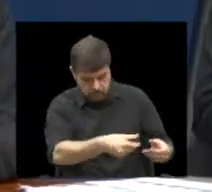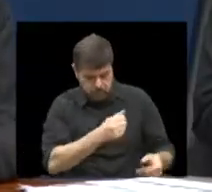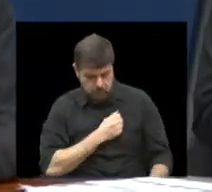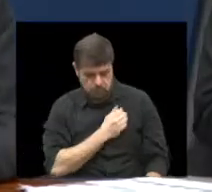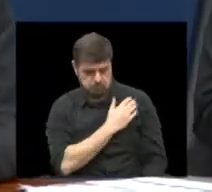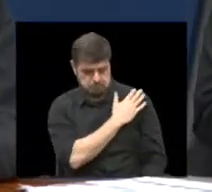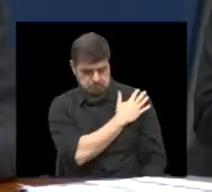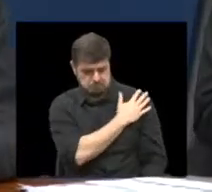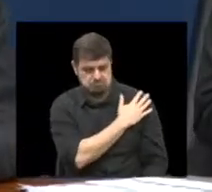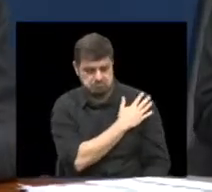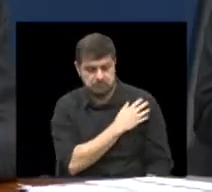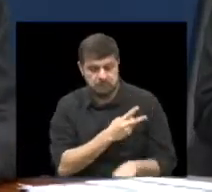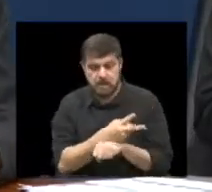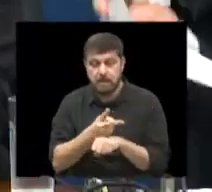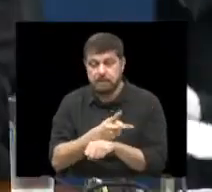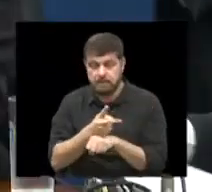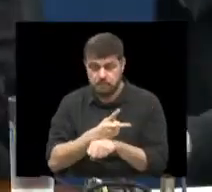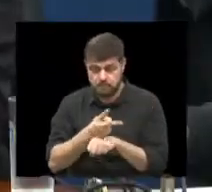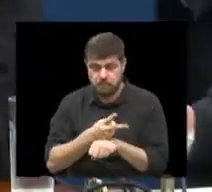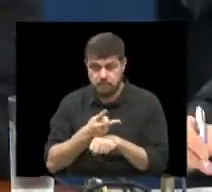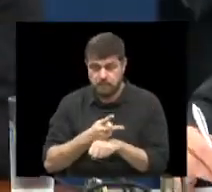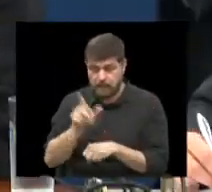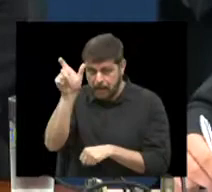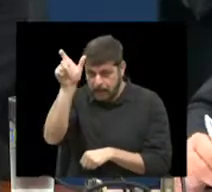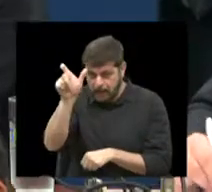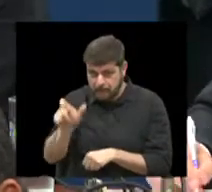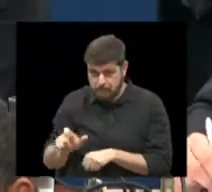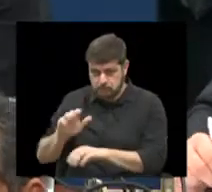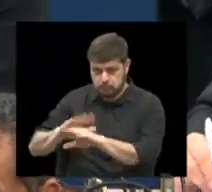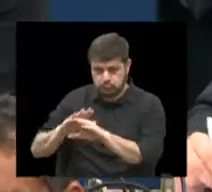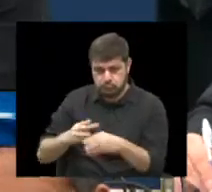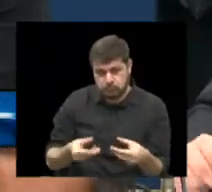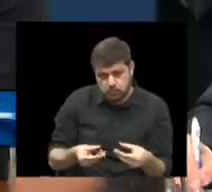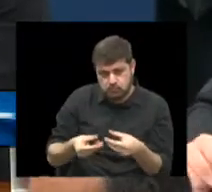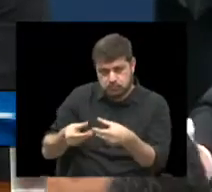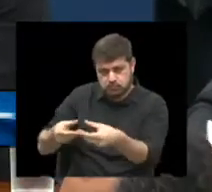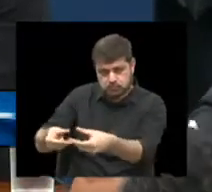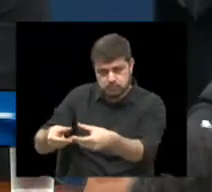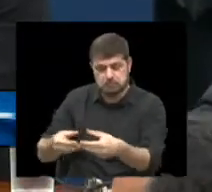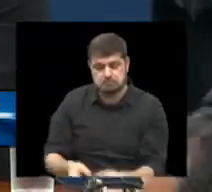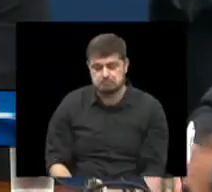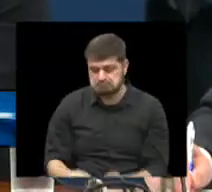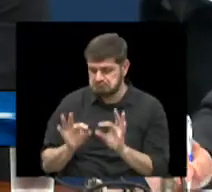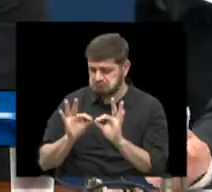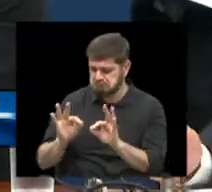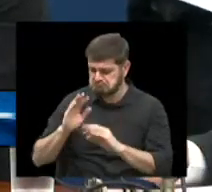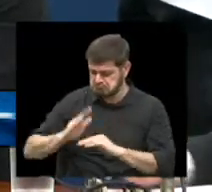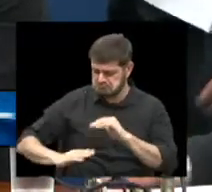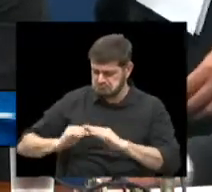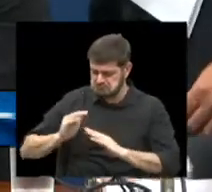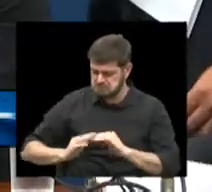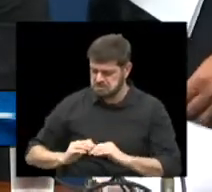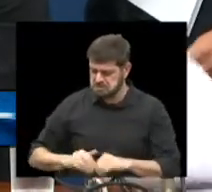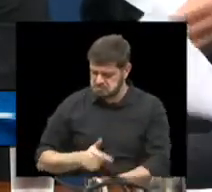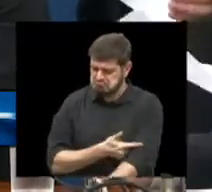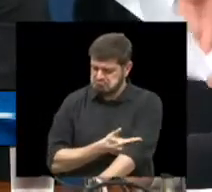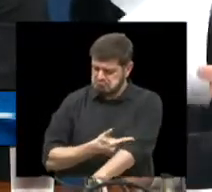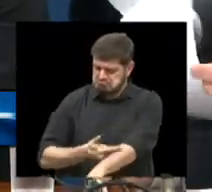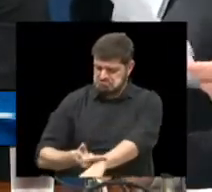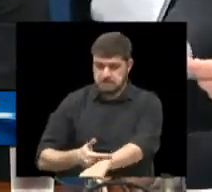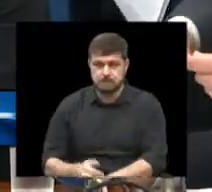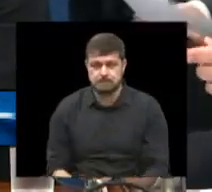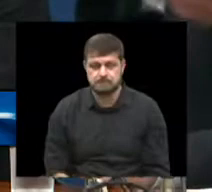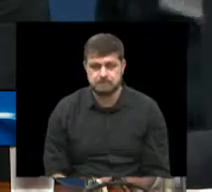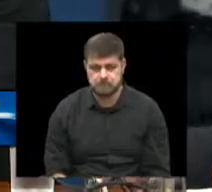Encaminhe-se. Requerimento ainda sem número, de autoria do vereador Felipe Marquesi, do PR, que